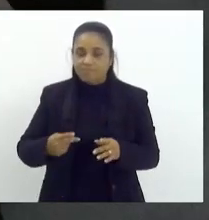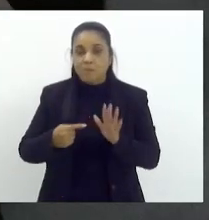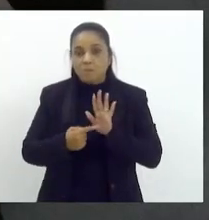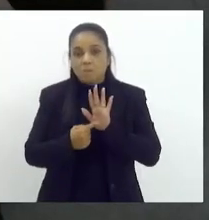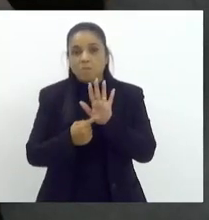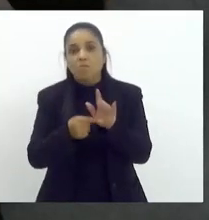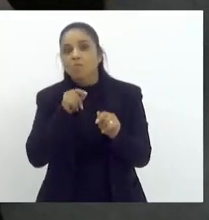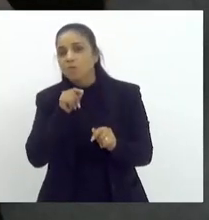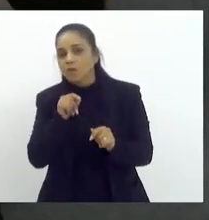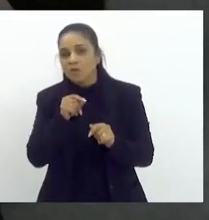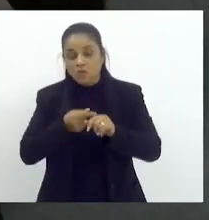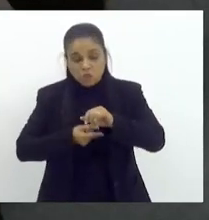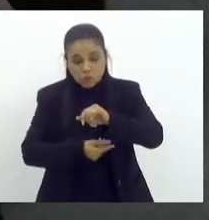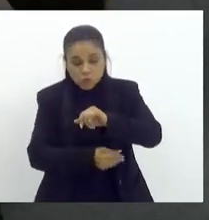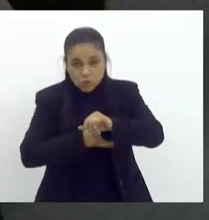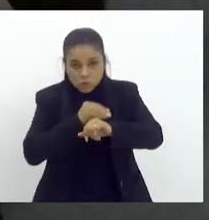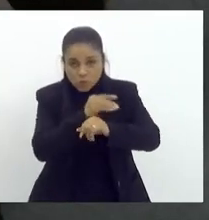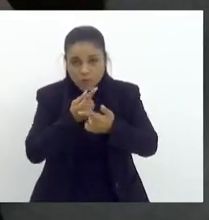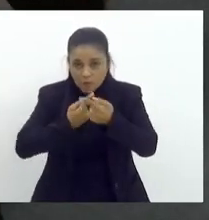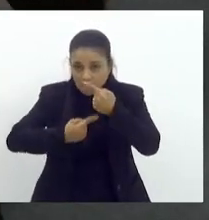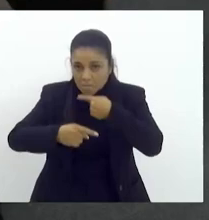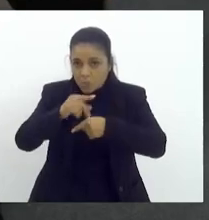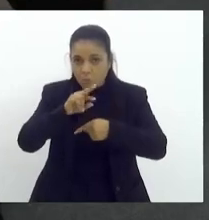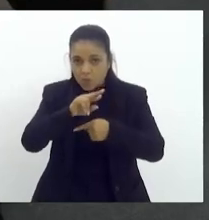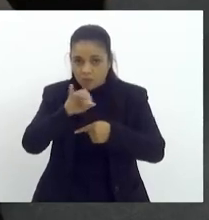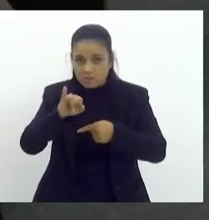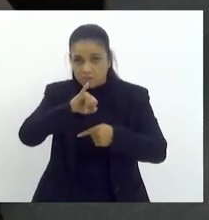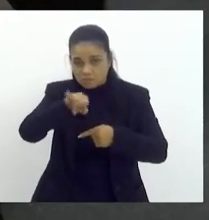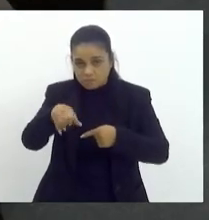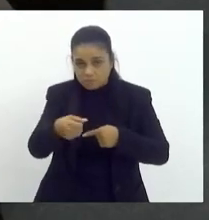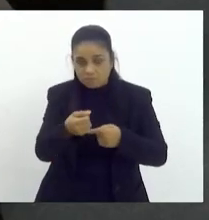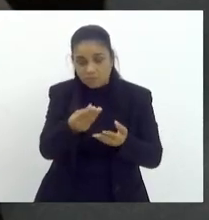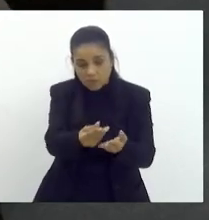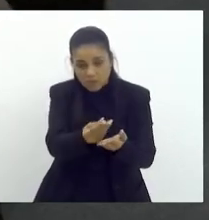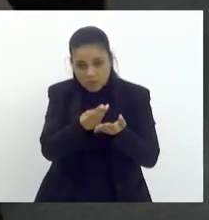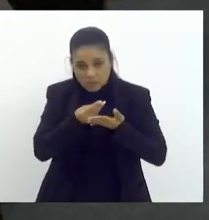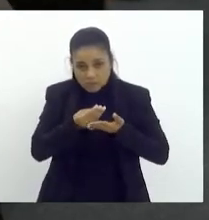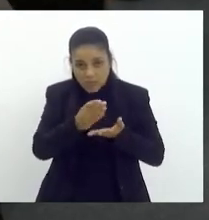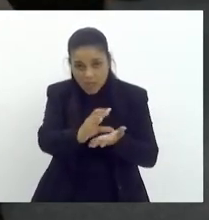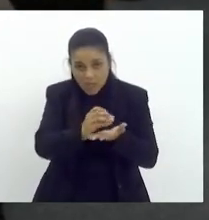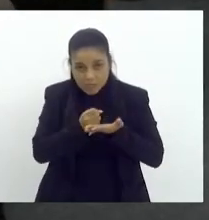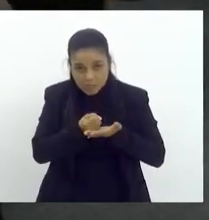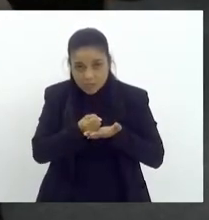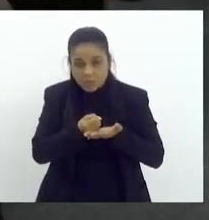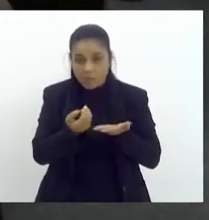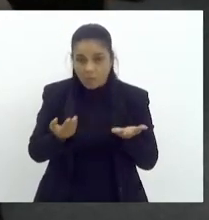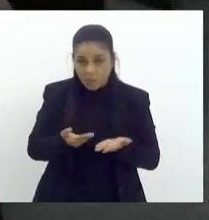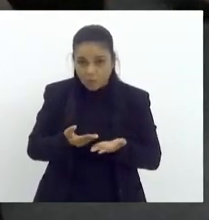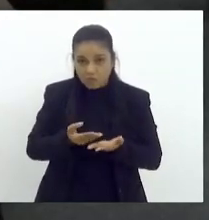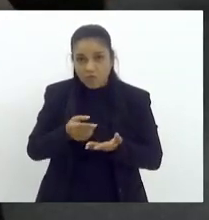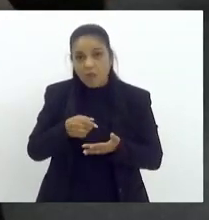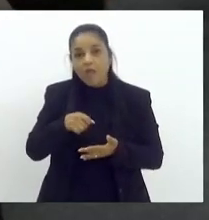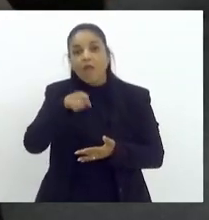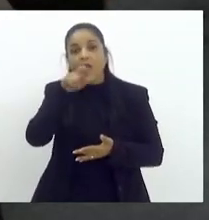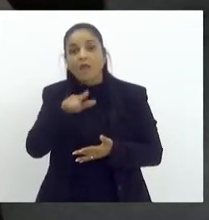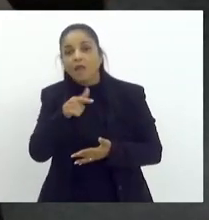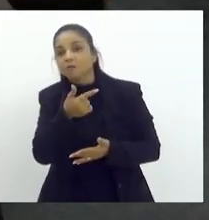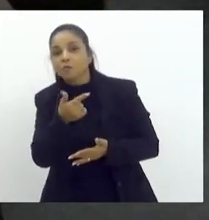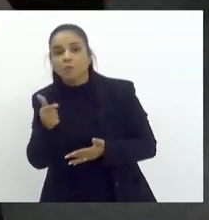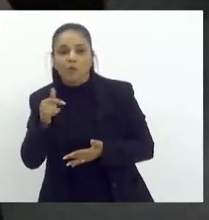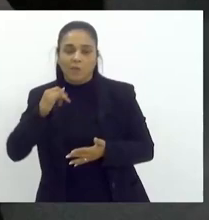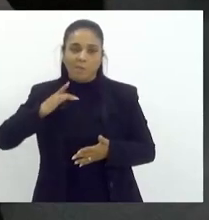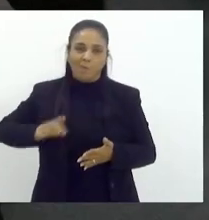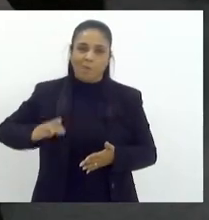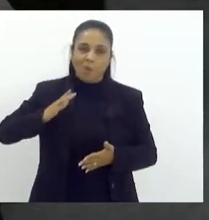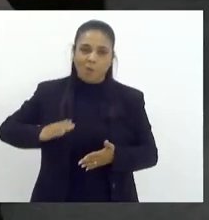o supera Hoje quem não recebe o bolsa família e nós alertamos então é provável que um monte de gente que tá no cadastro